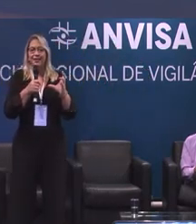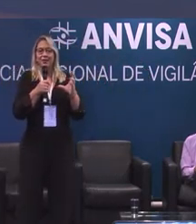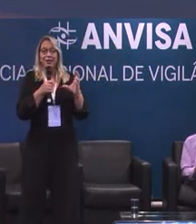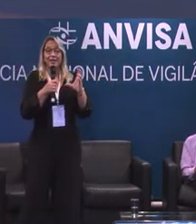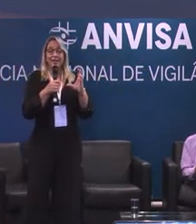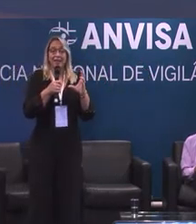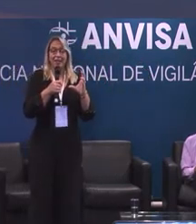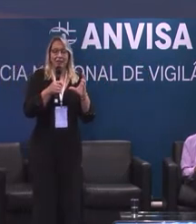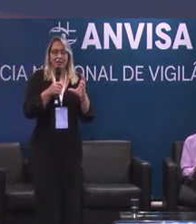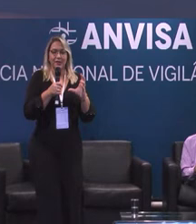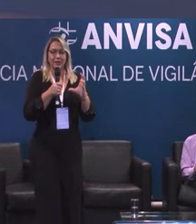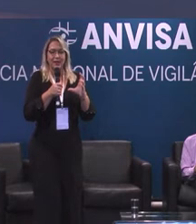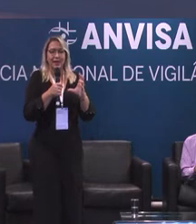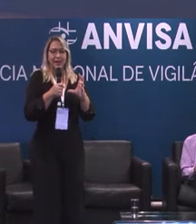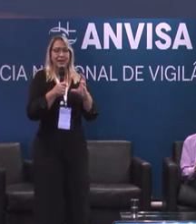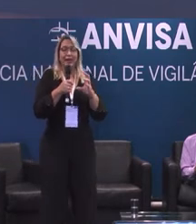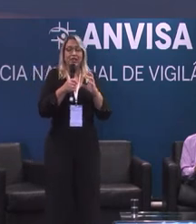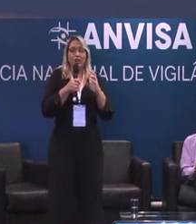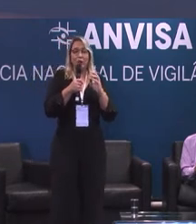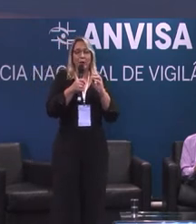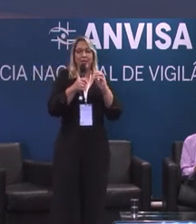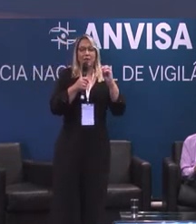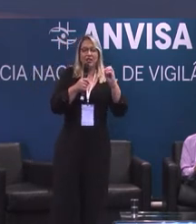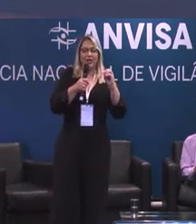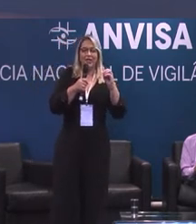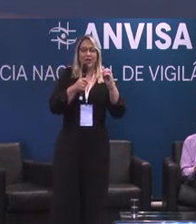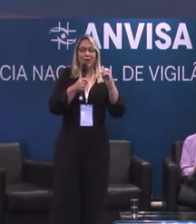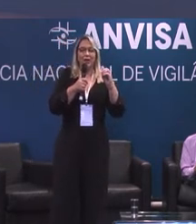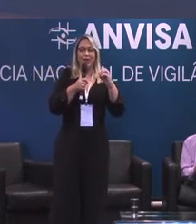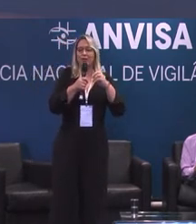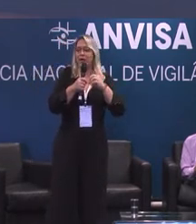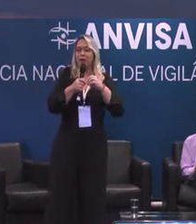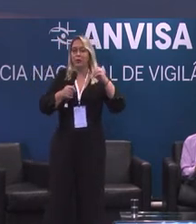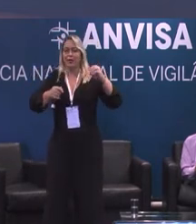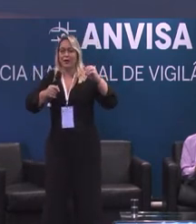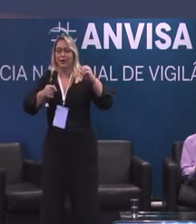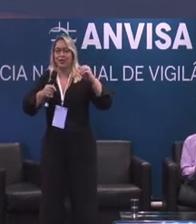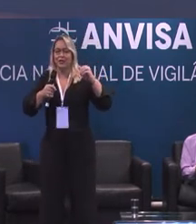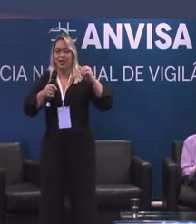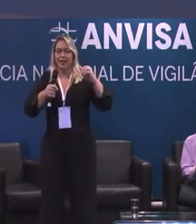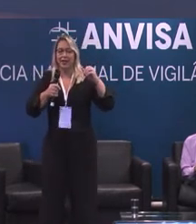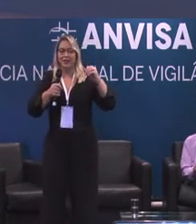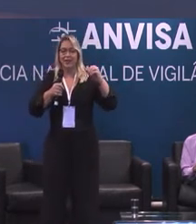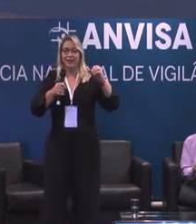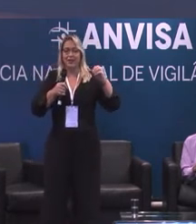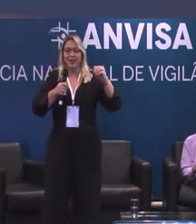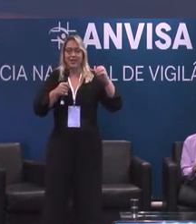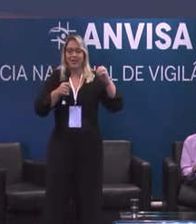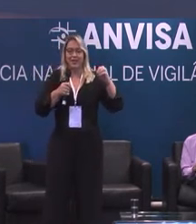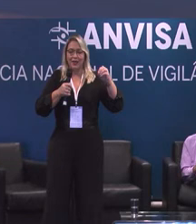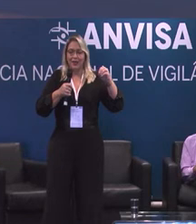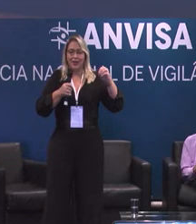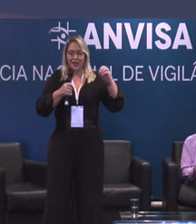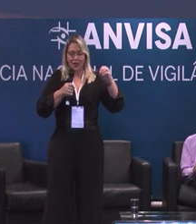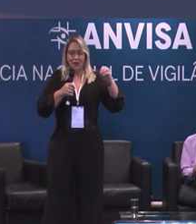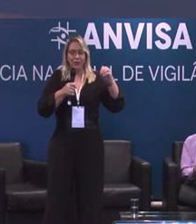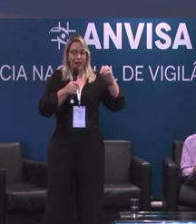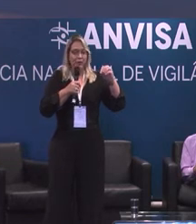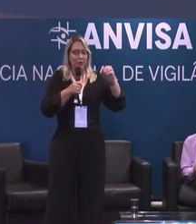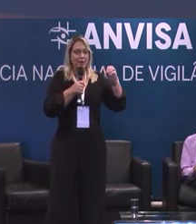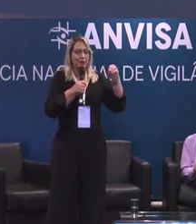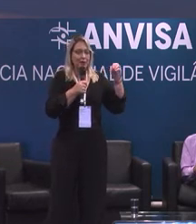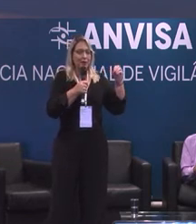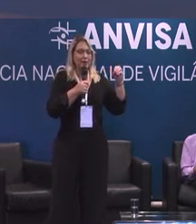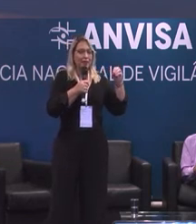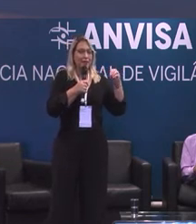Eu cansei de ver isso. A gente começa a falar de gerenciamento de risco e automaticamente já se fala em classificação de risco. Já aconteceu